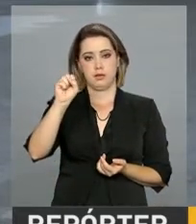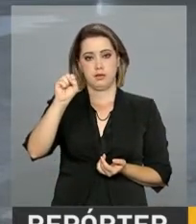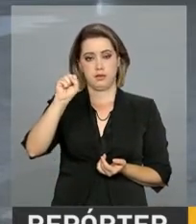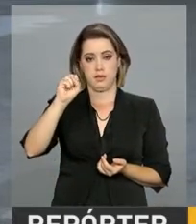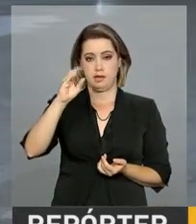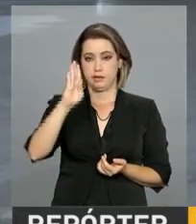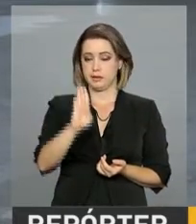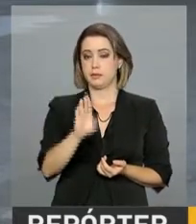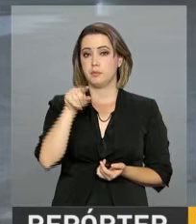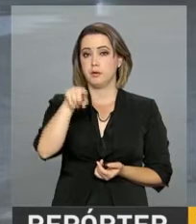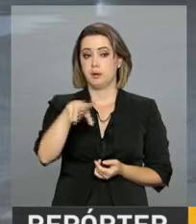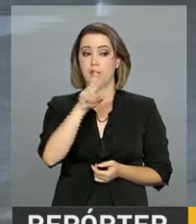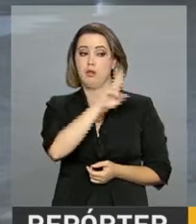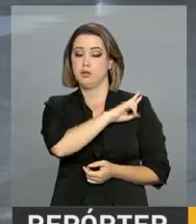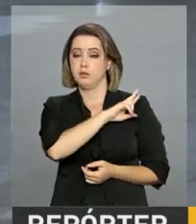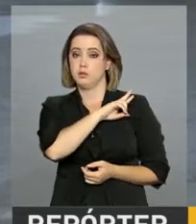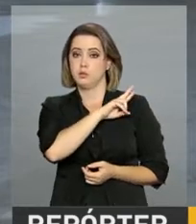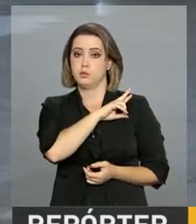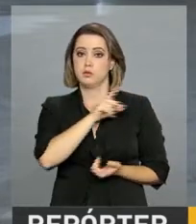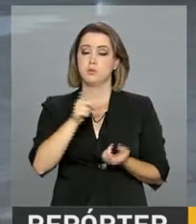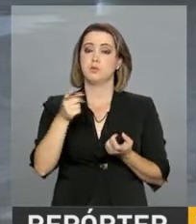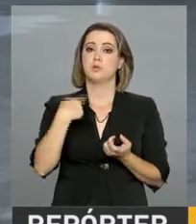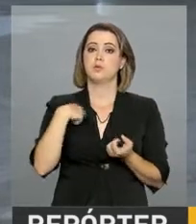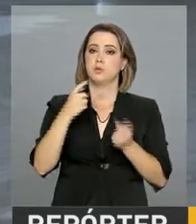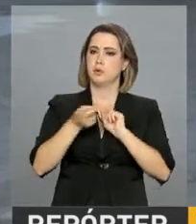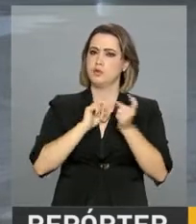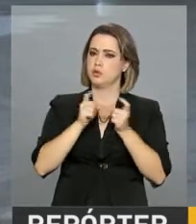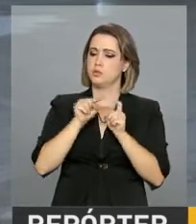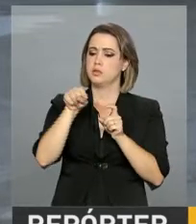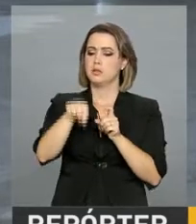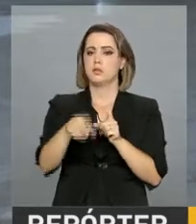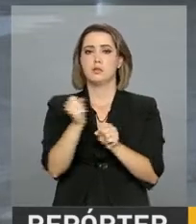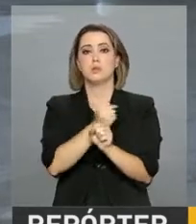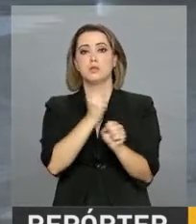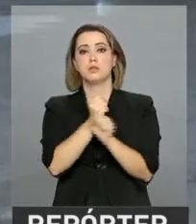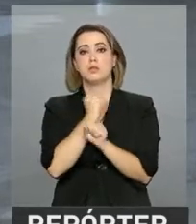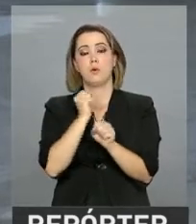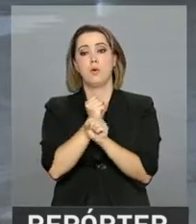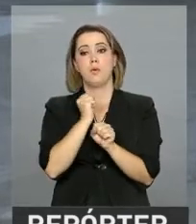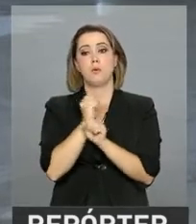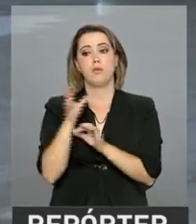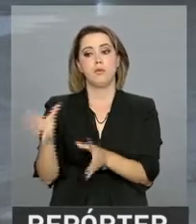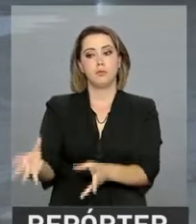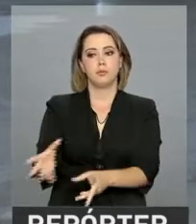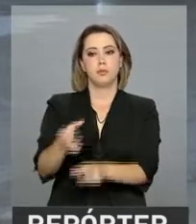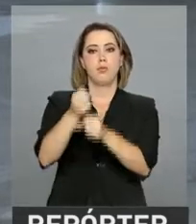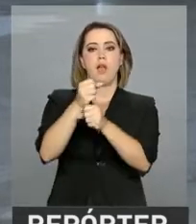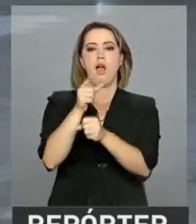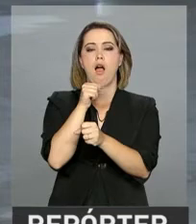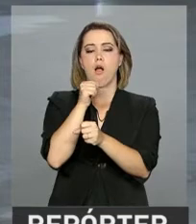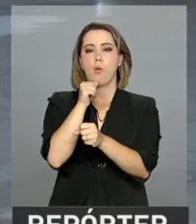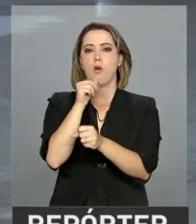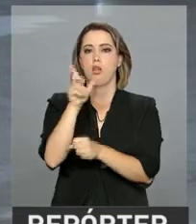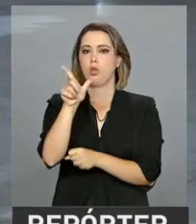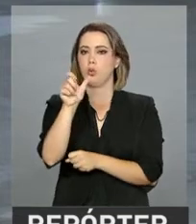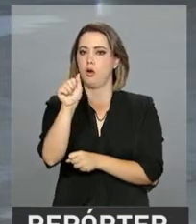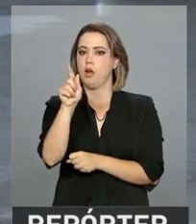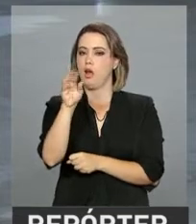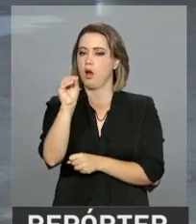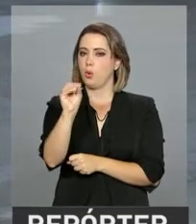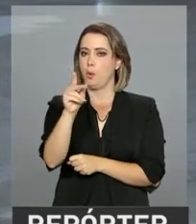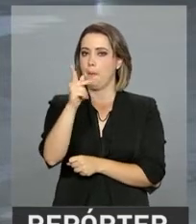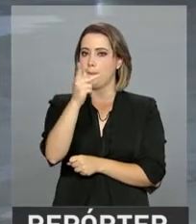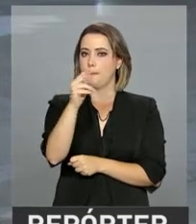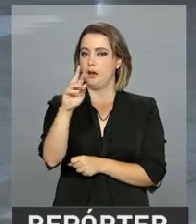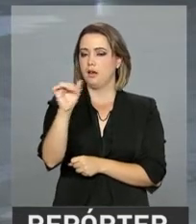caesb é que será responsável pela execução dessa obra que vai retirar água emergencial do lago para no ápice com investimento será